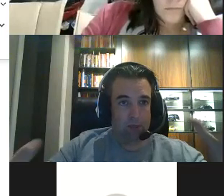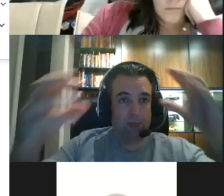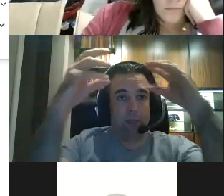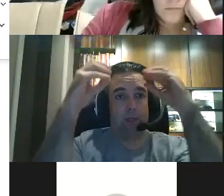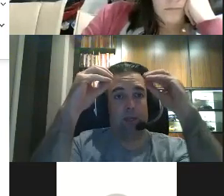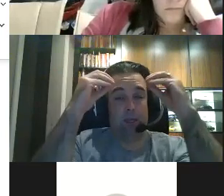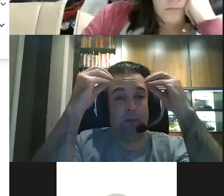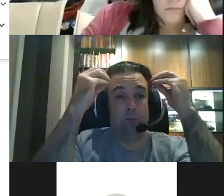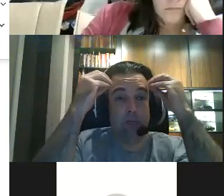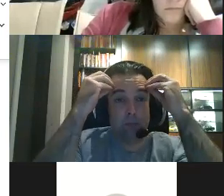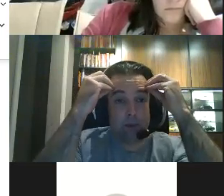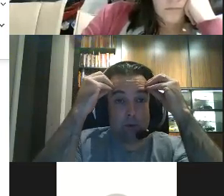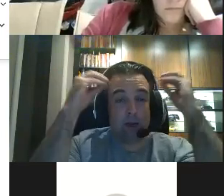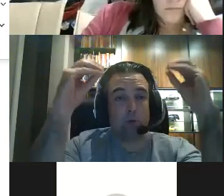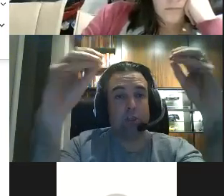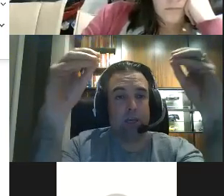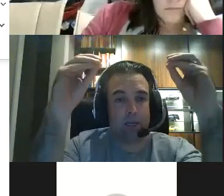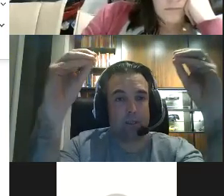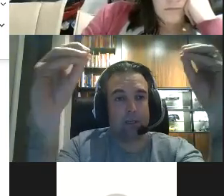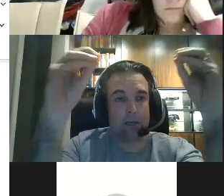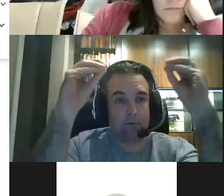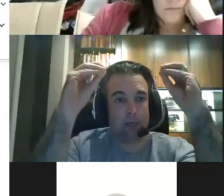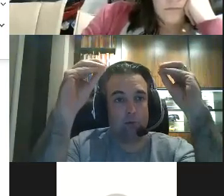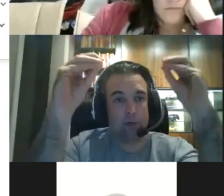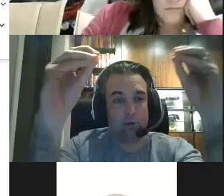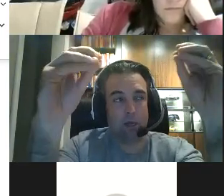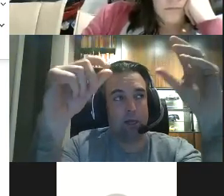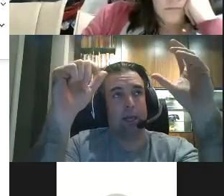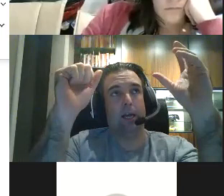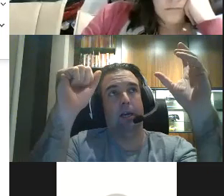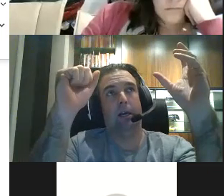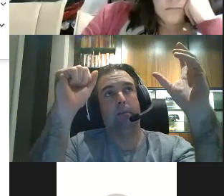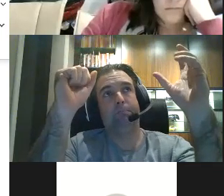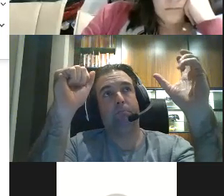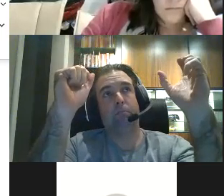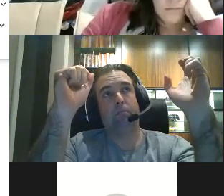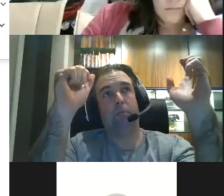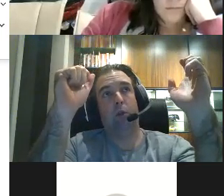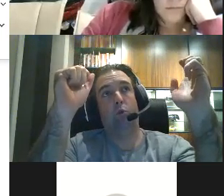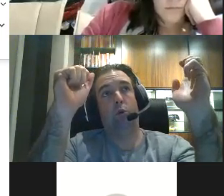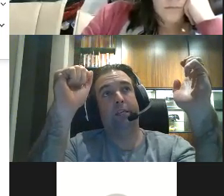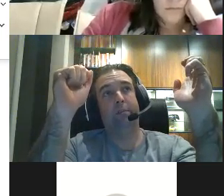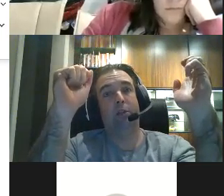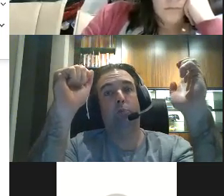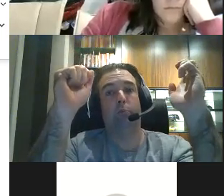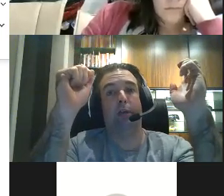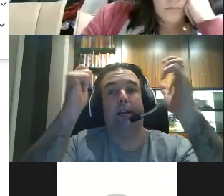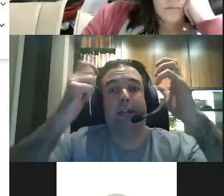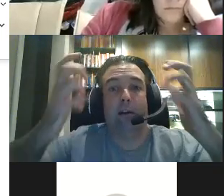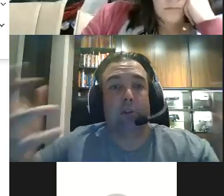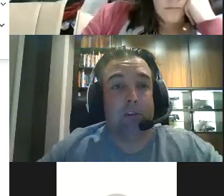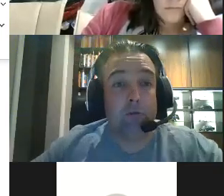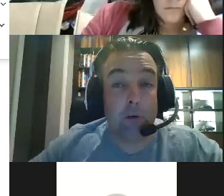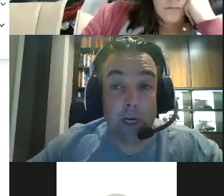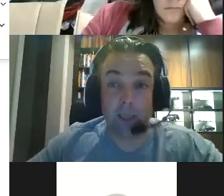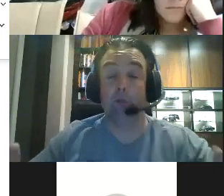Entenderam? Isso é o principal. A quantidade de água é uma só. O conhecimento popular é que